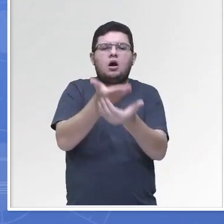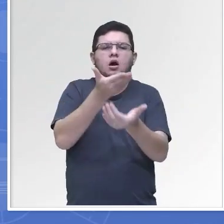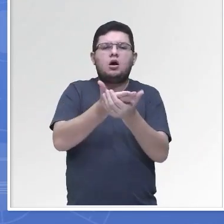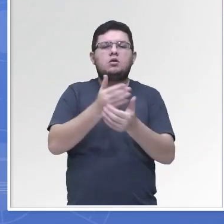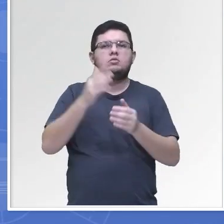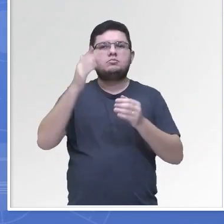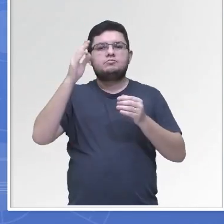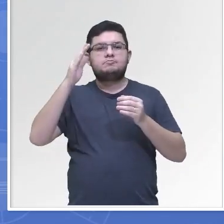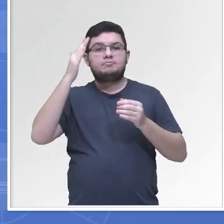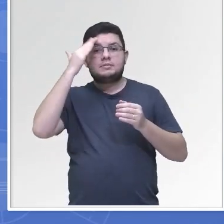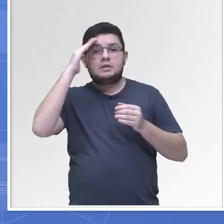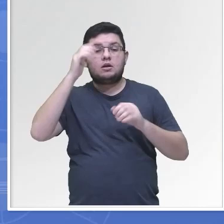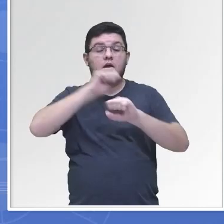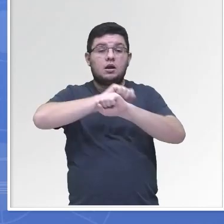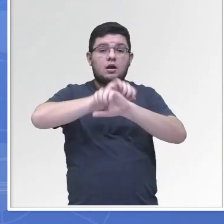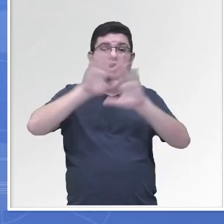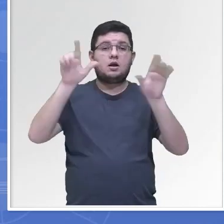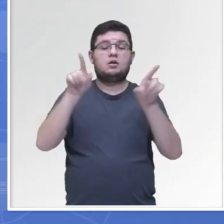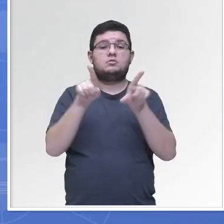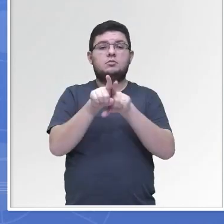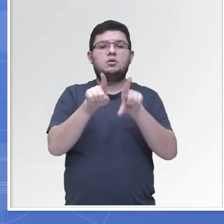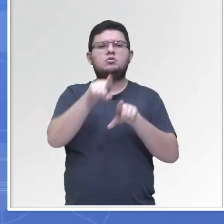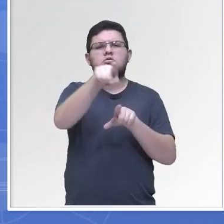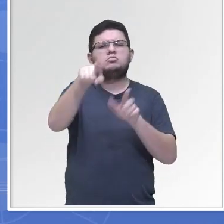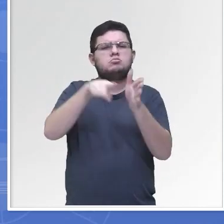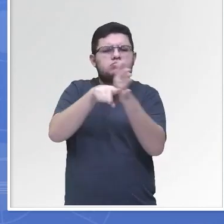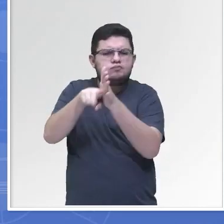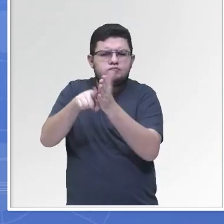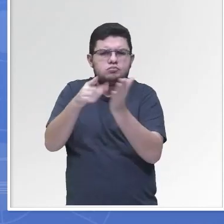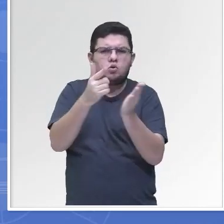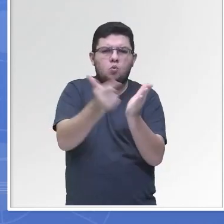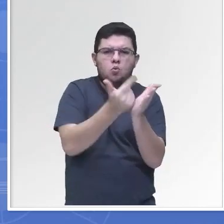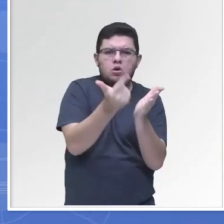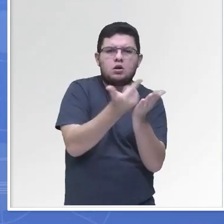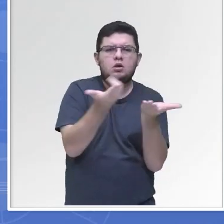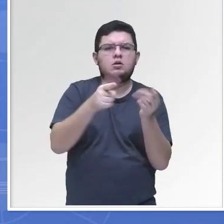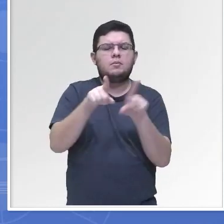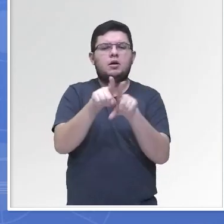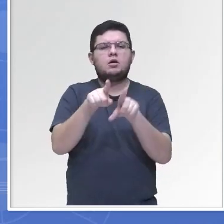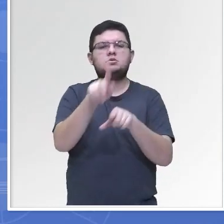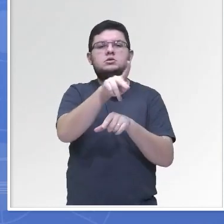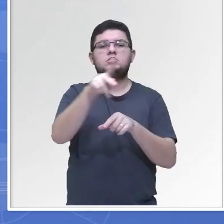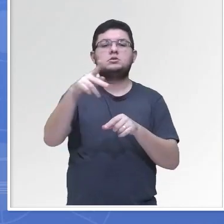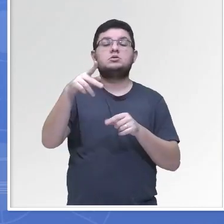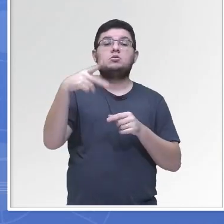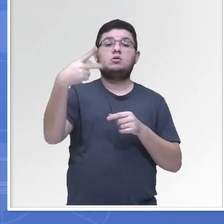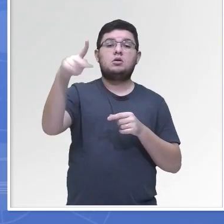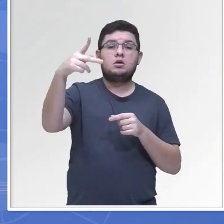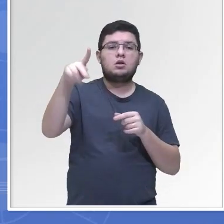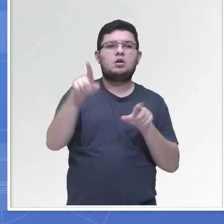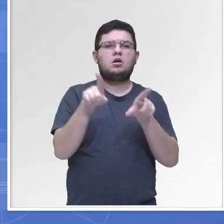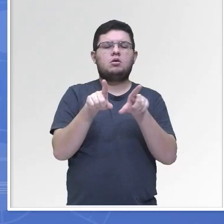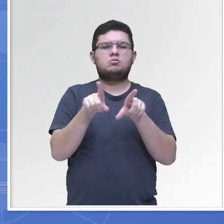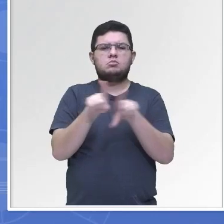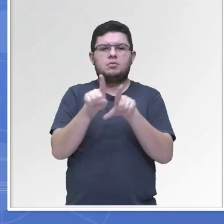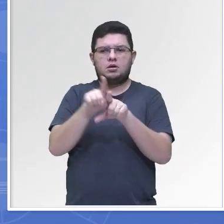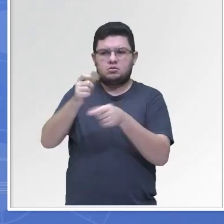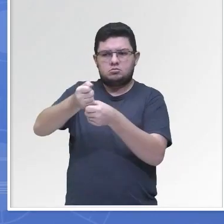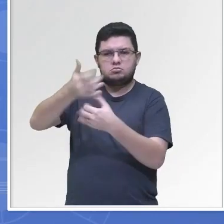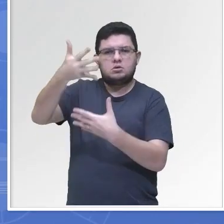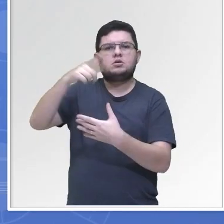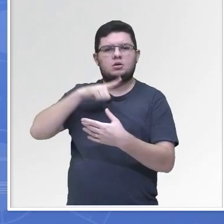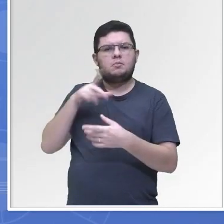Gente, procurem os livros, procurem os seus professores também. Temos aí os nossos plantonistas. Lembrando que tudo isso aqui